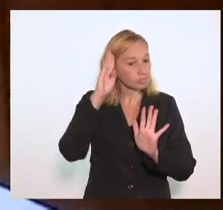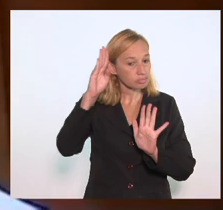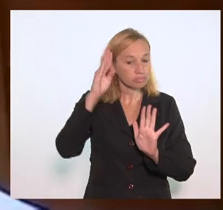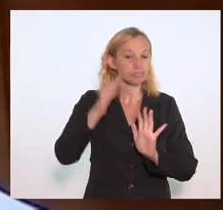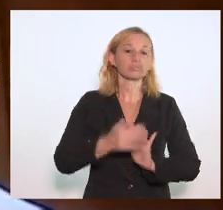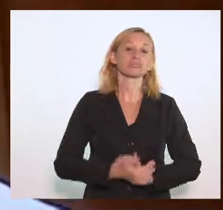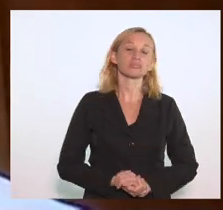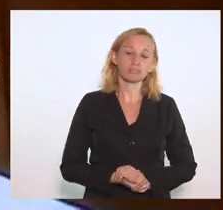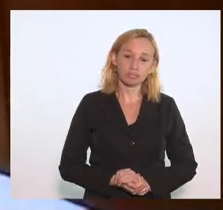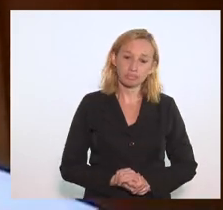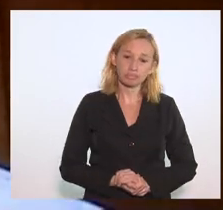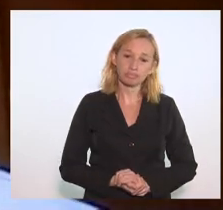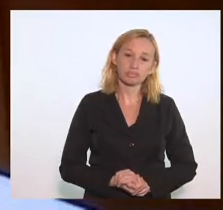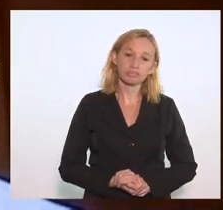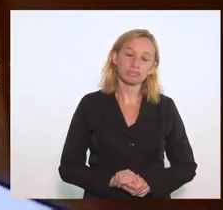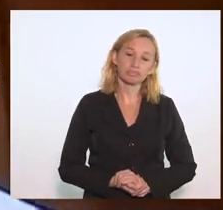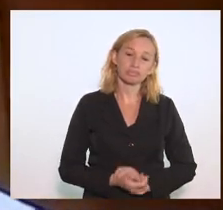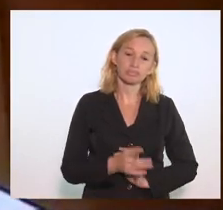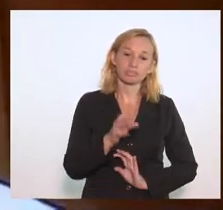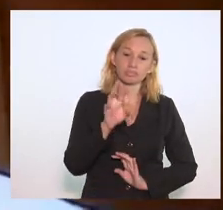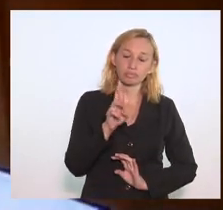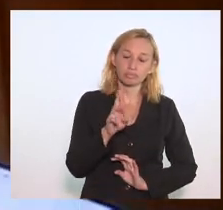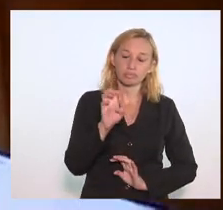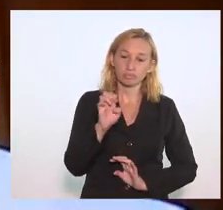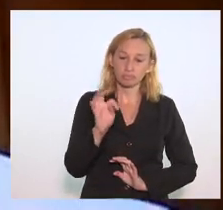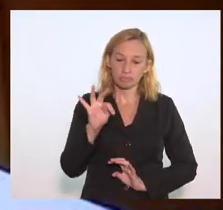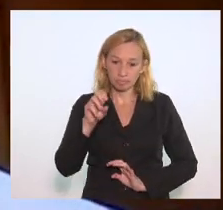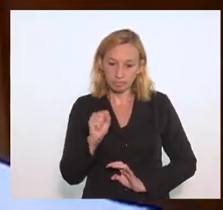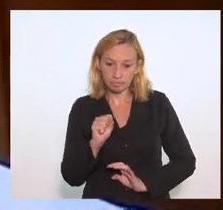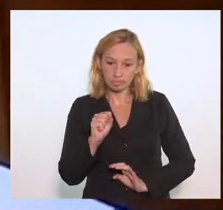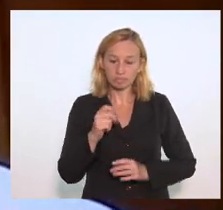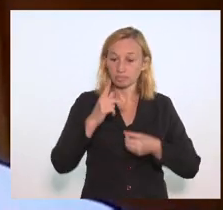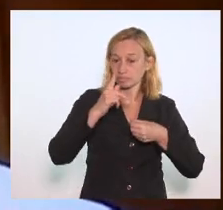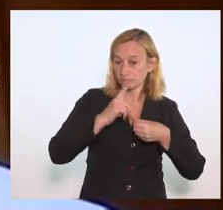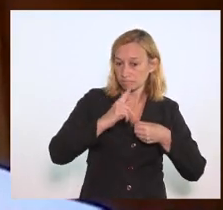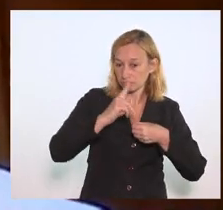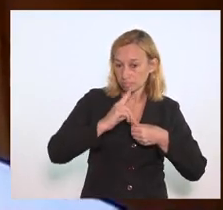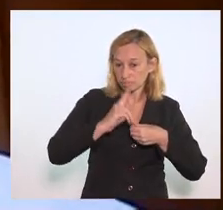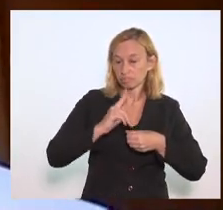Né? As receitas do petróleo são receitas